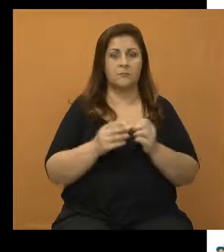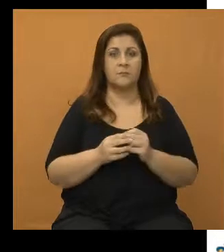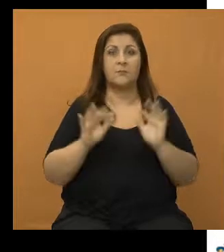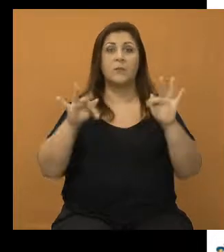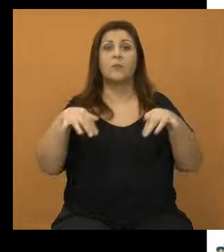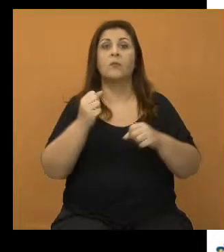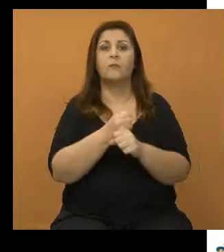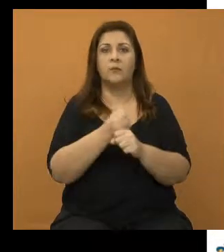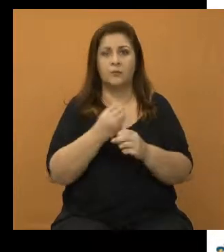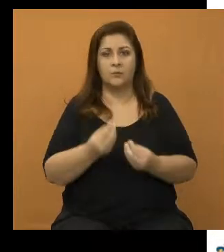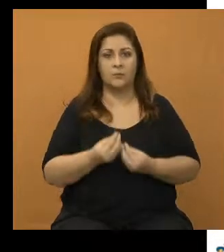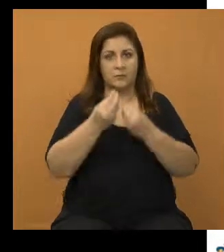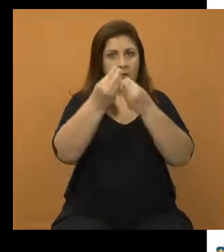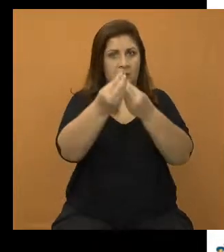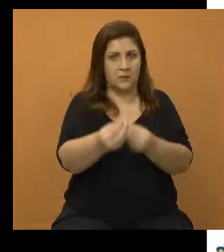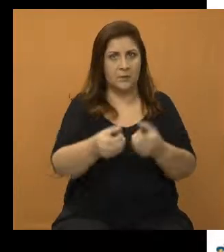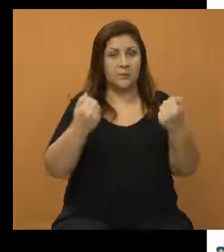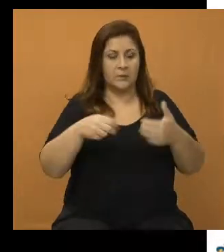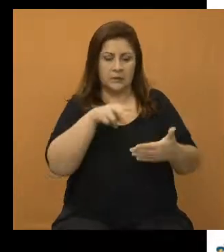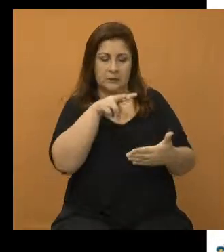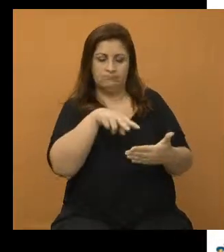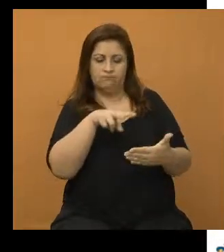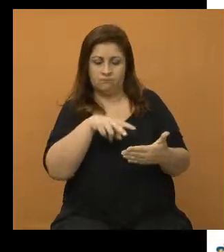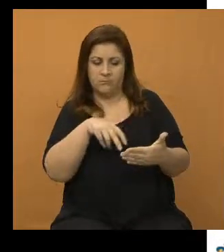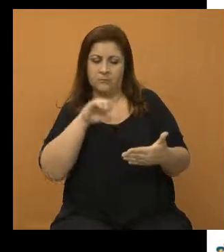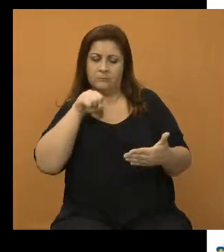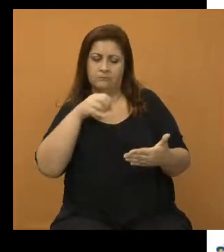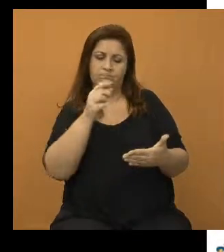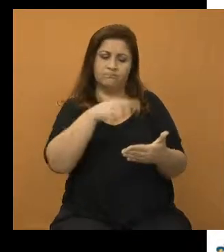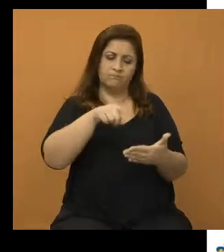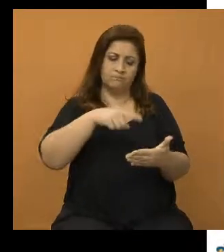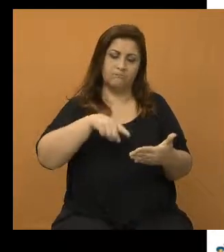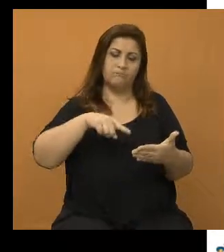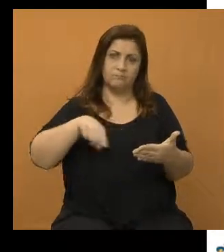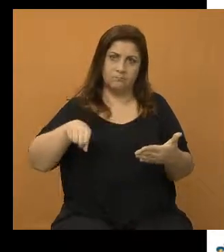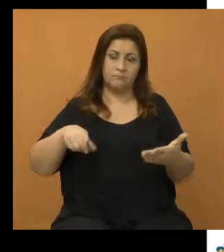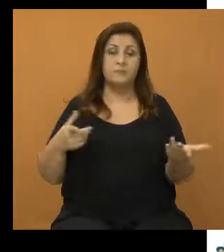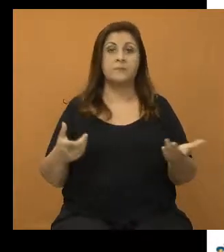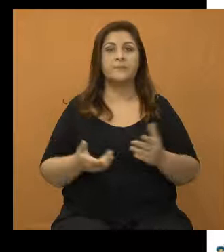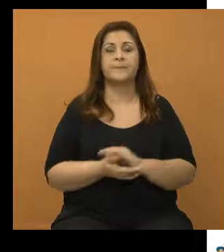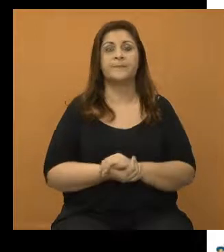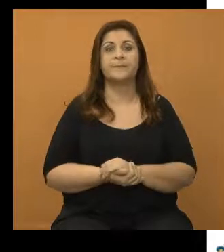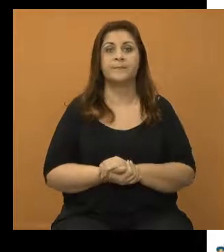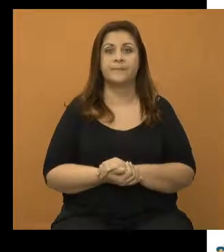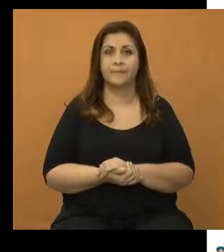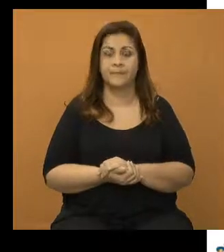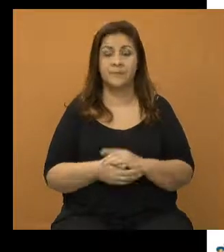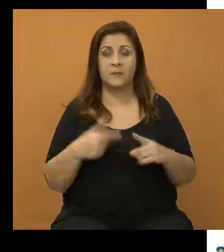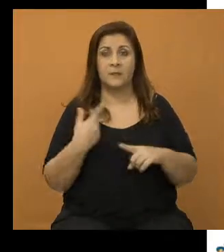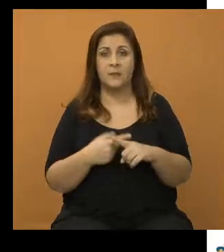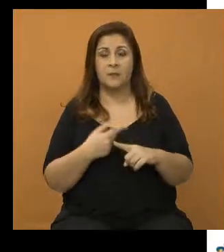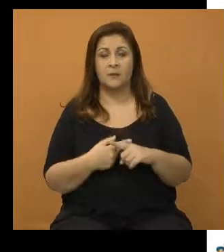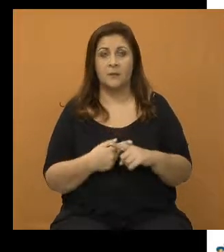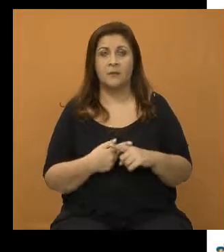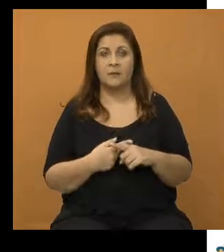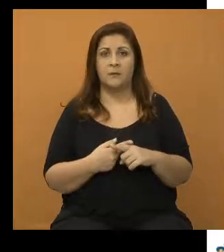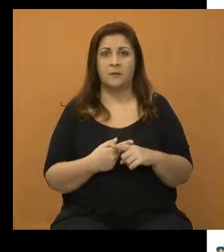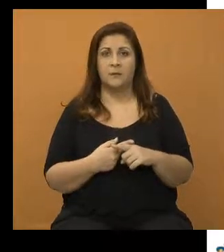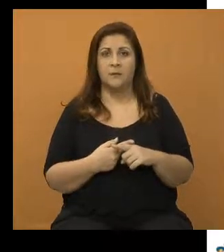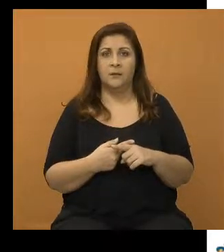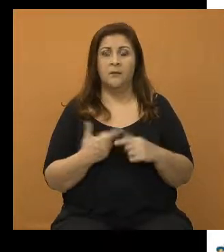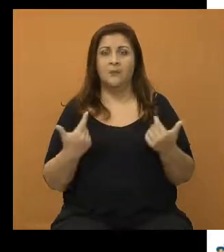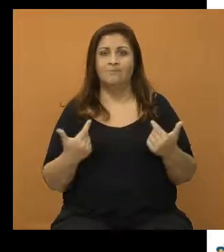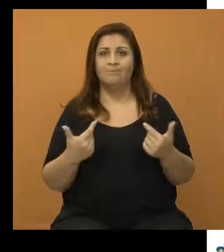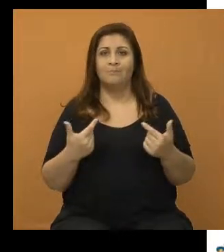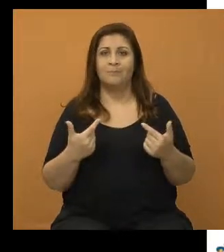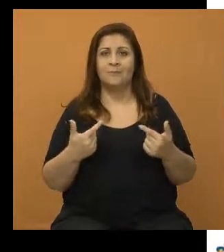gente for entregá-lo, a gente tem que fazer uma revisão dessas despesas, uma revisão dessas receitas, porque uma vez que o cenário